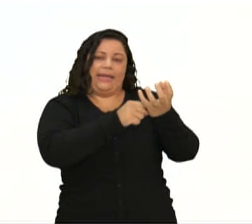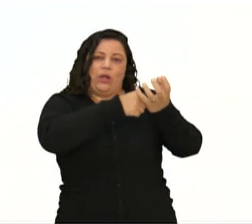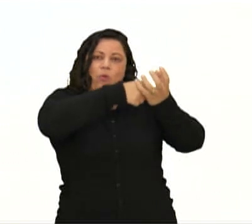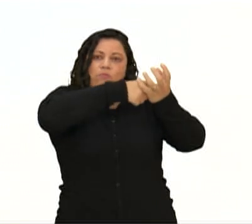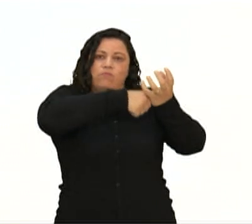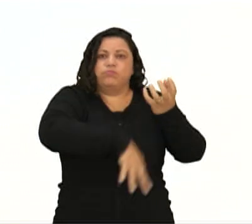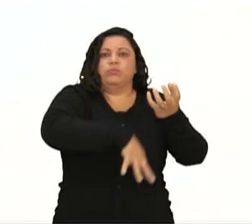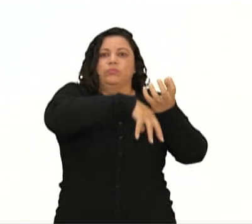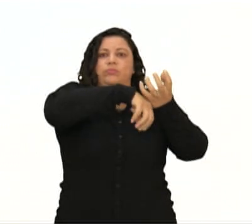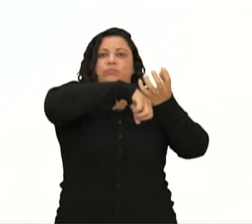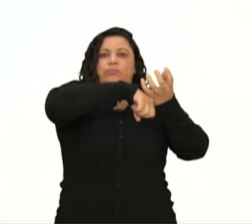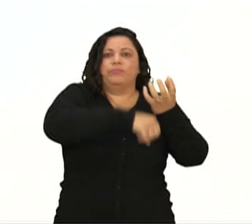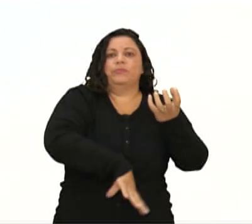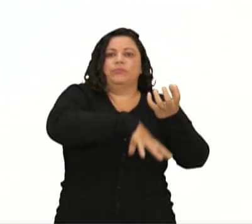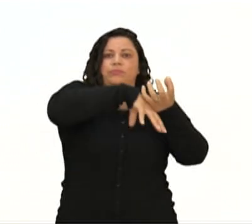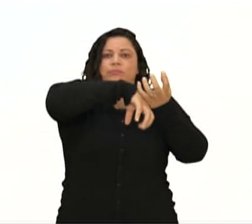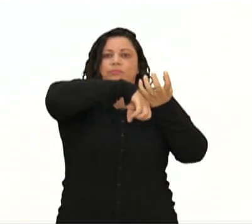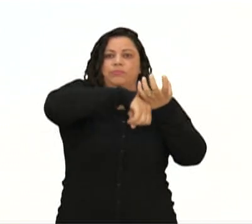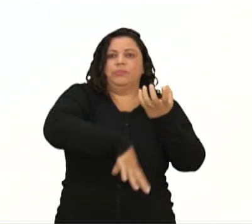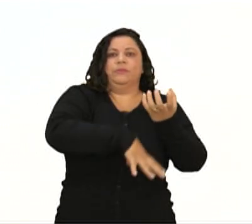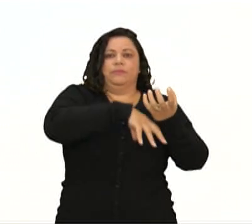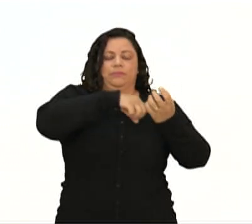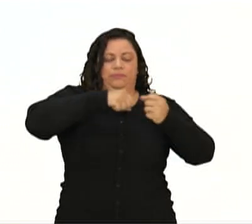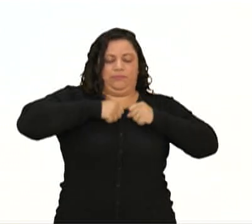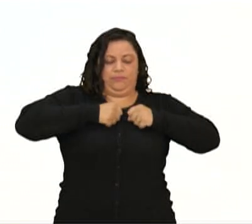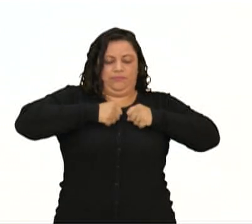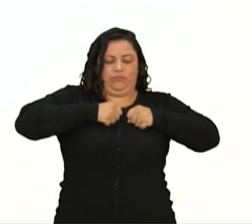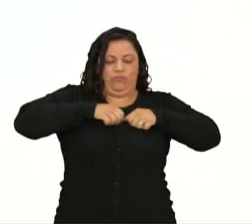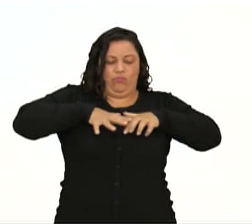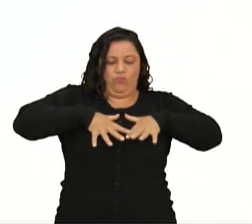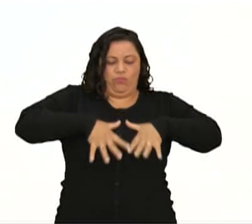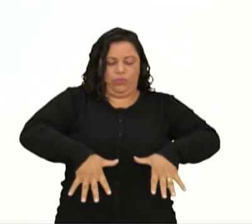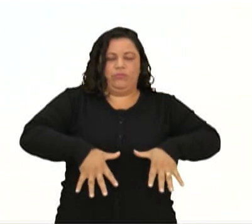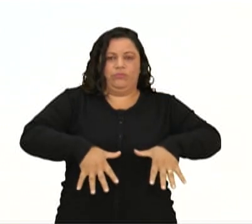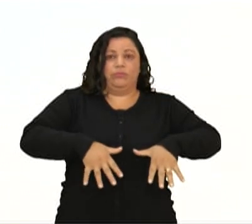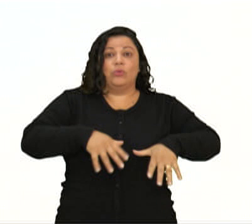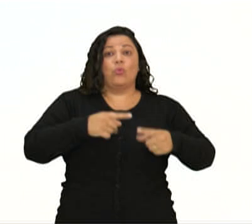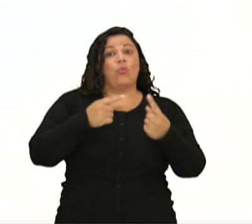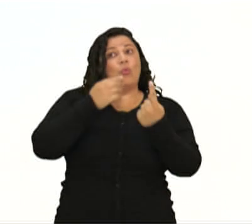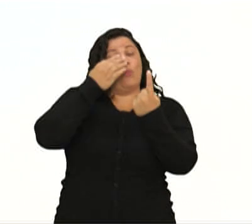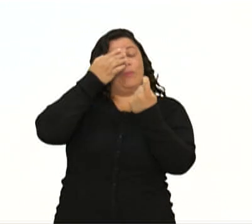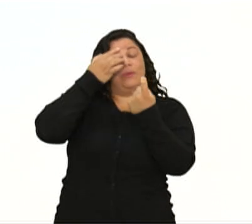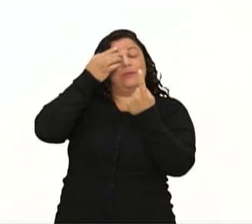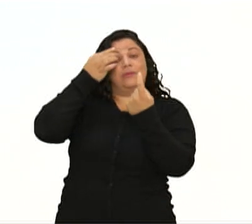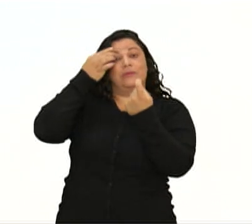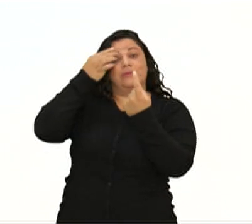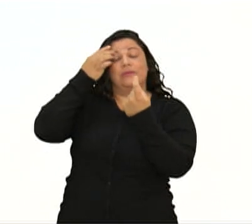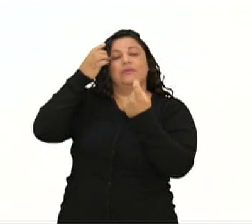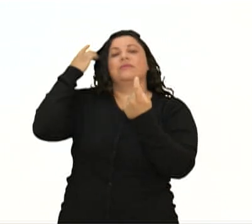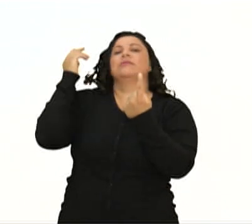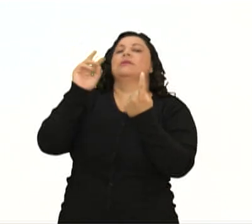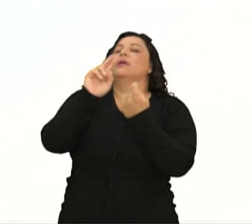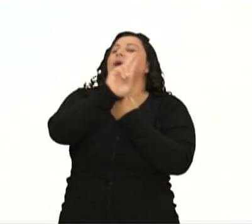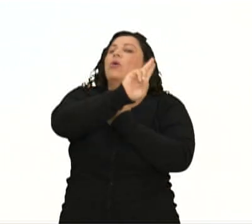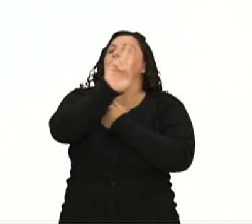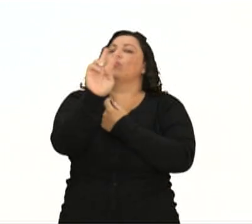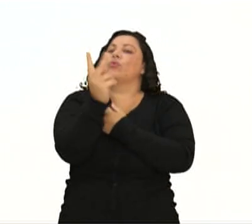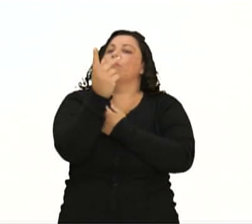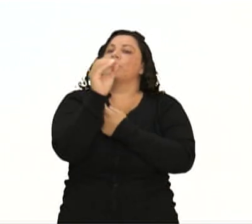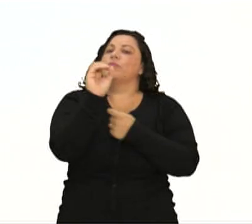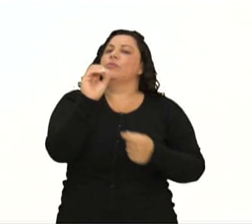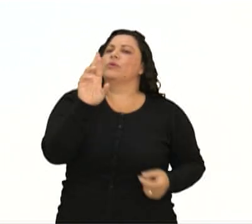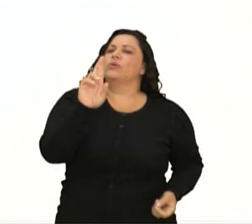com força para as artérias, tá? Para uma artéria em especial, chamada de aorta, né? Que é a